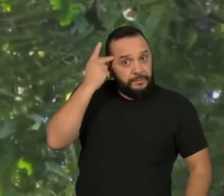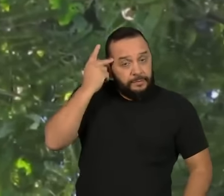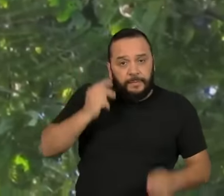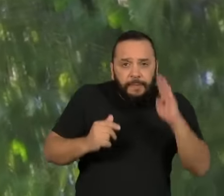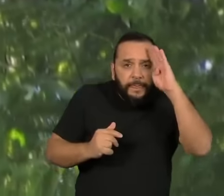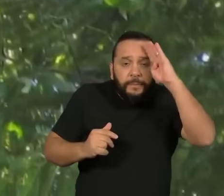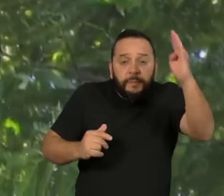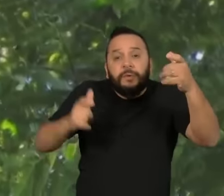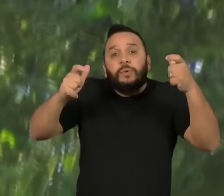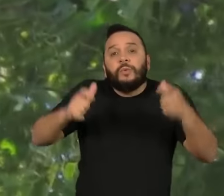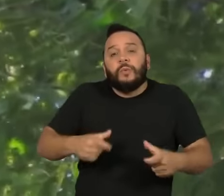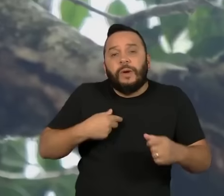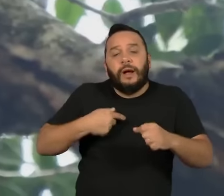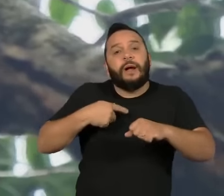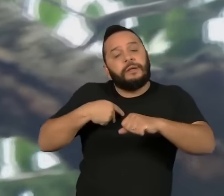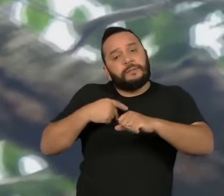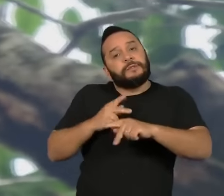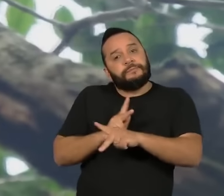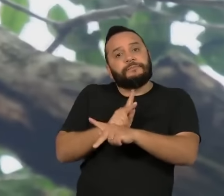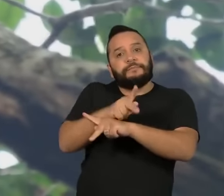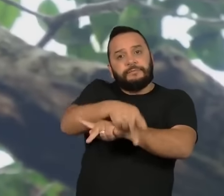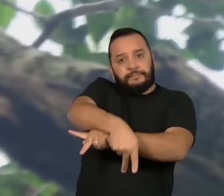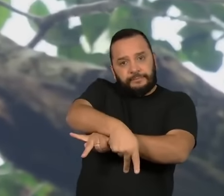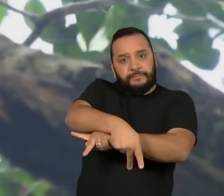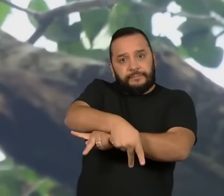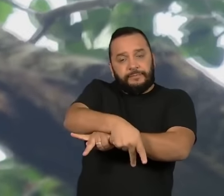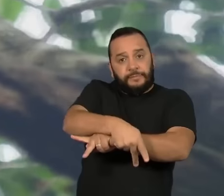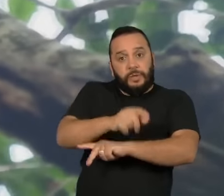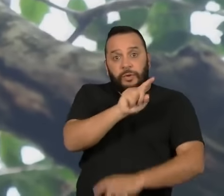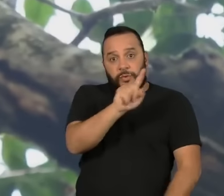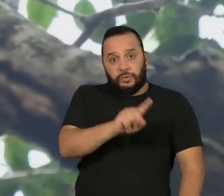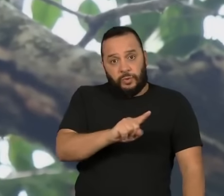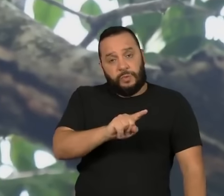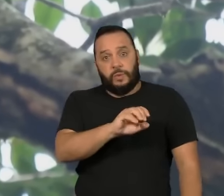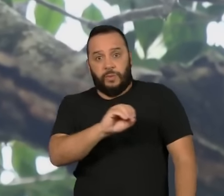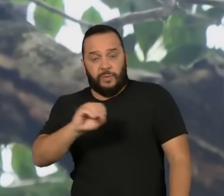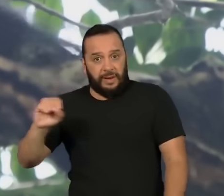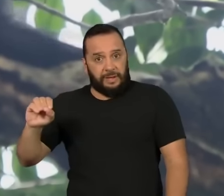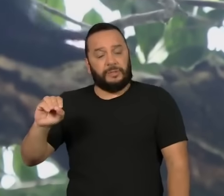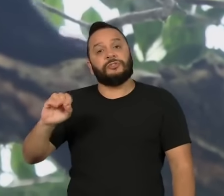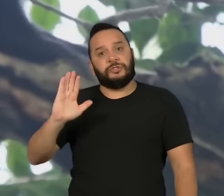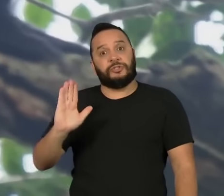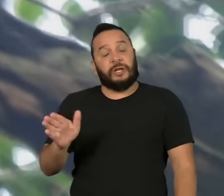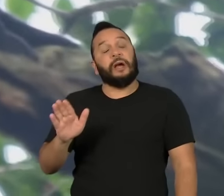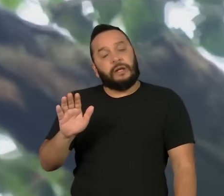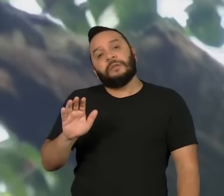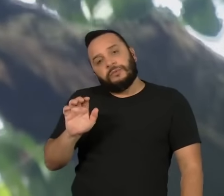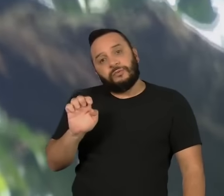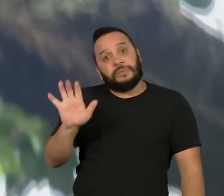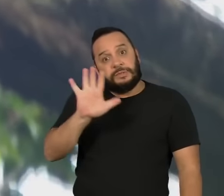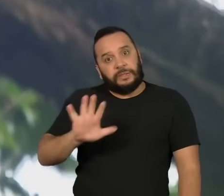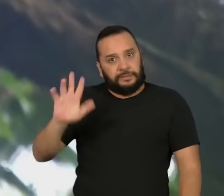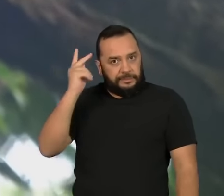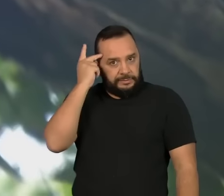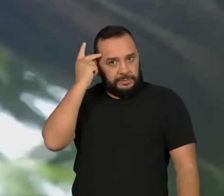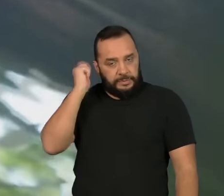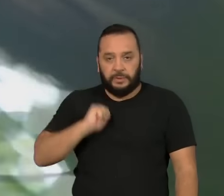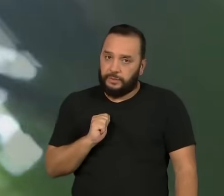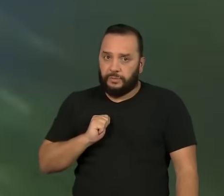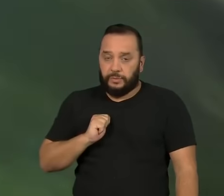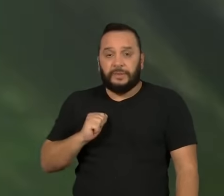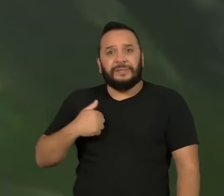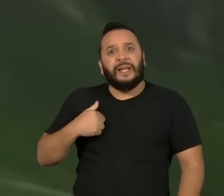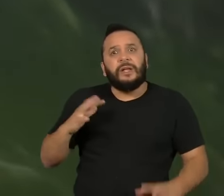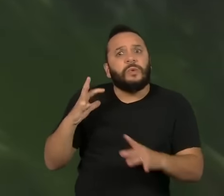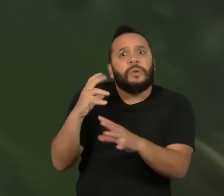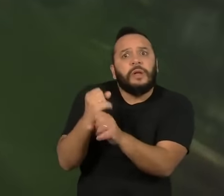do Pontal do Paranapanema, no extremo oeste do estado. Existem apenas cerca de 1.800 indivíduos